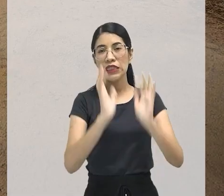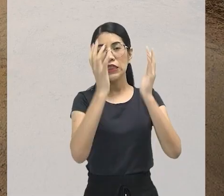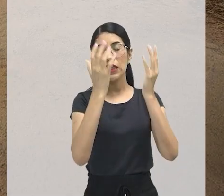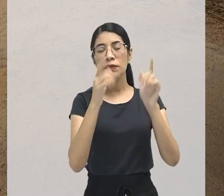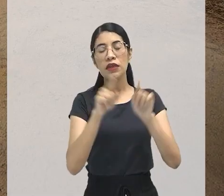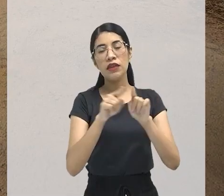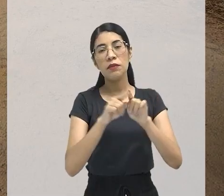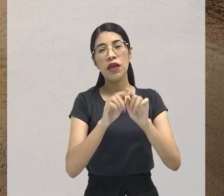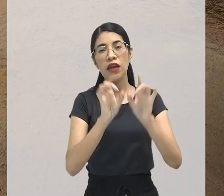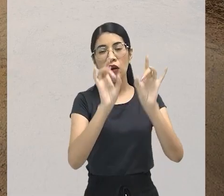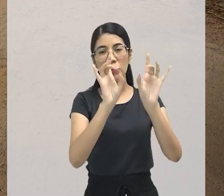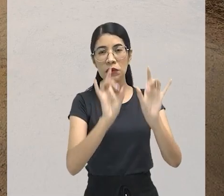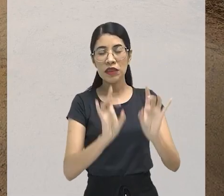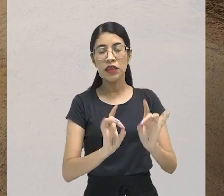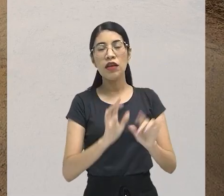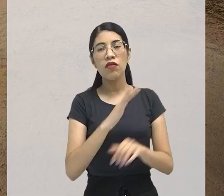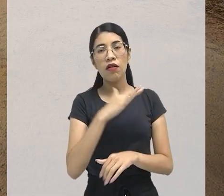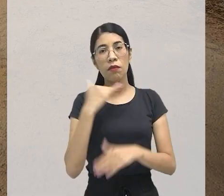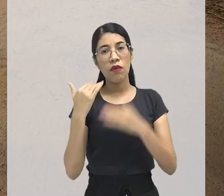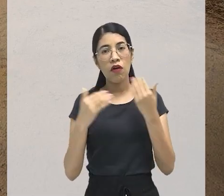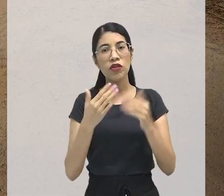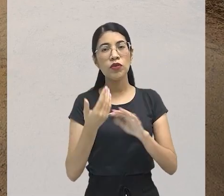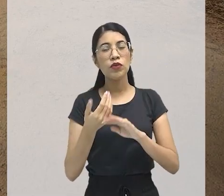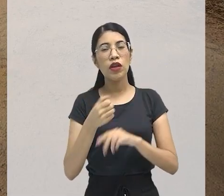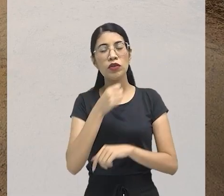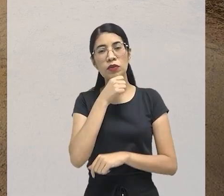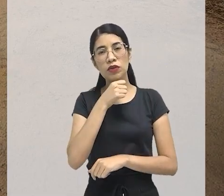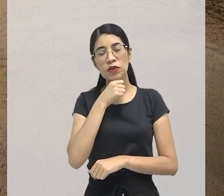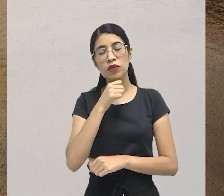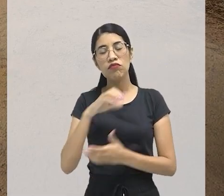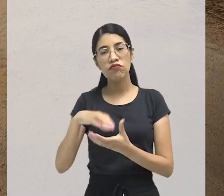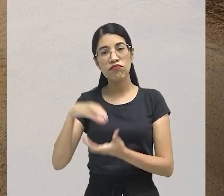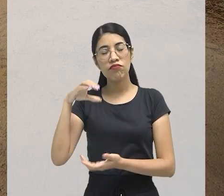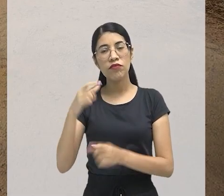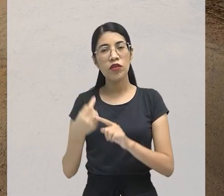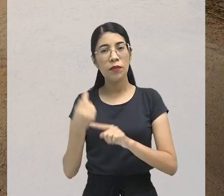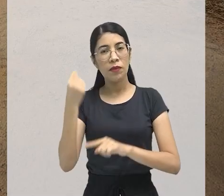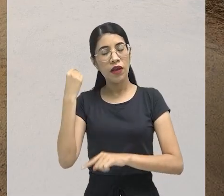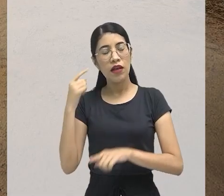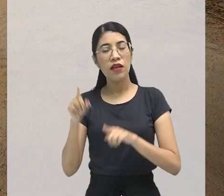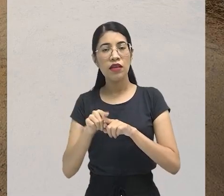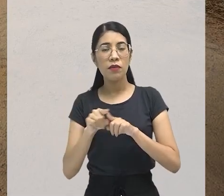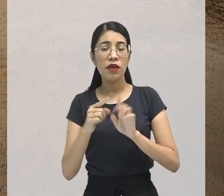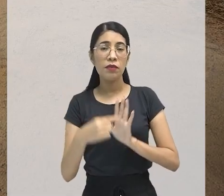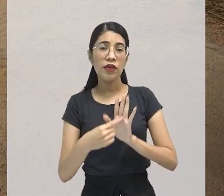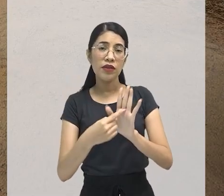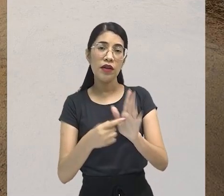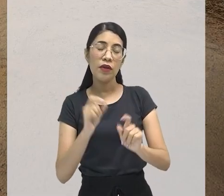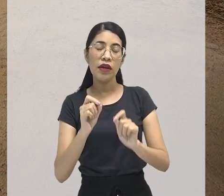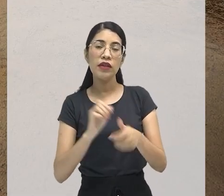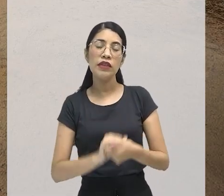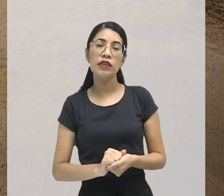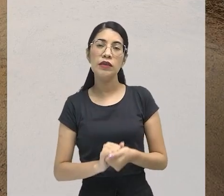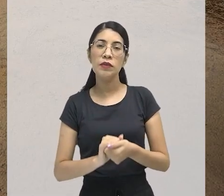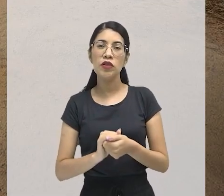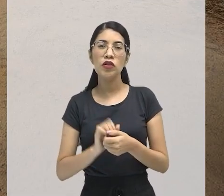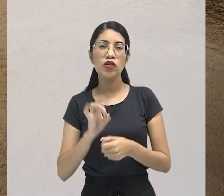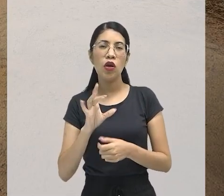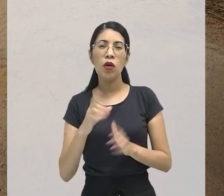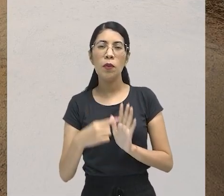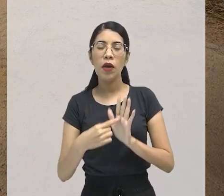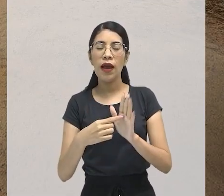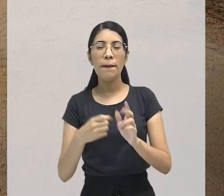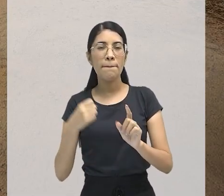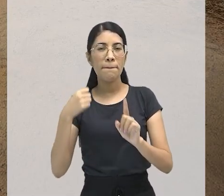celebrar a morte também, né, dos seus ancestrais ali, e demonstração, não é para chegar lá igual o MMA e,